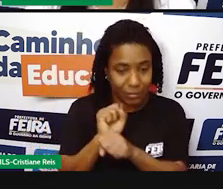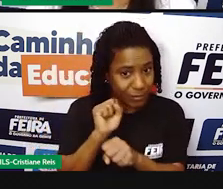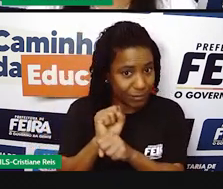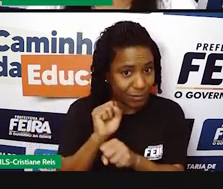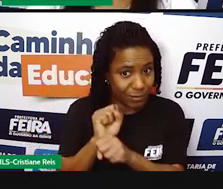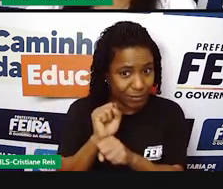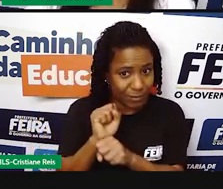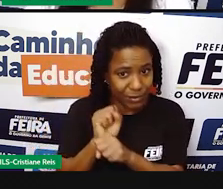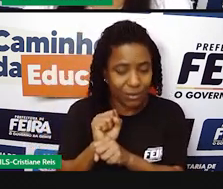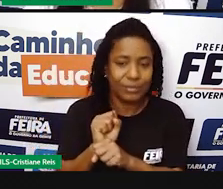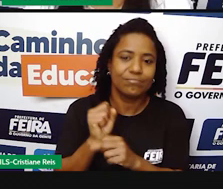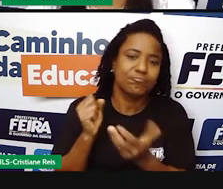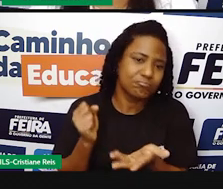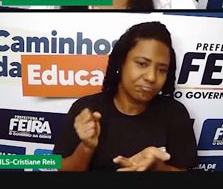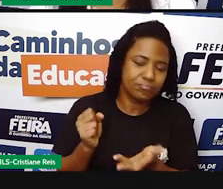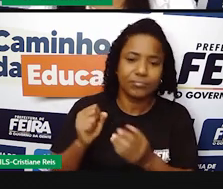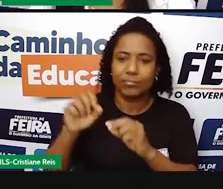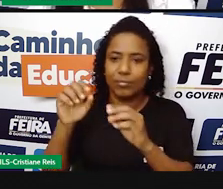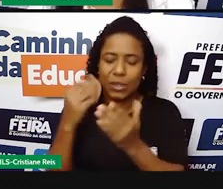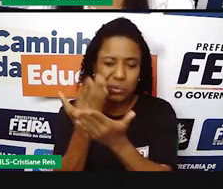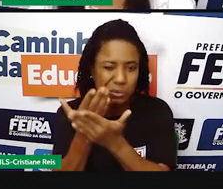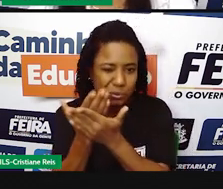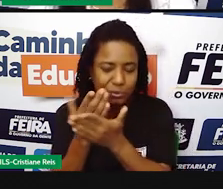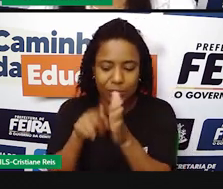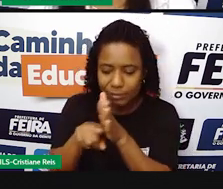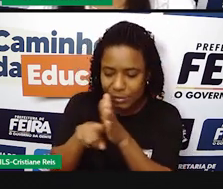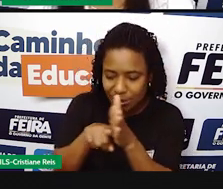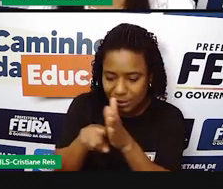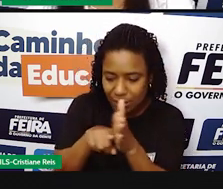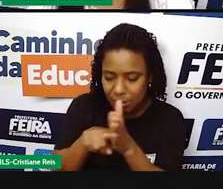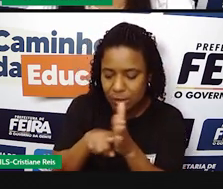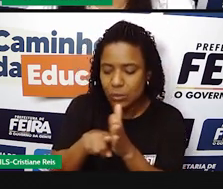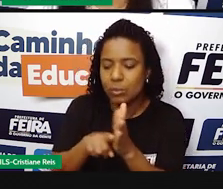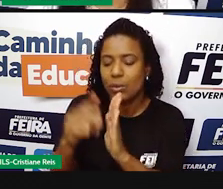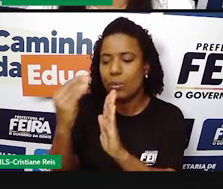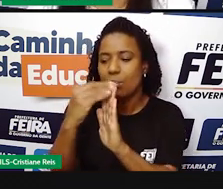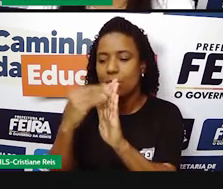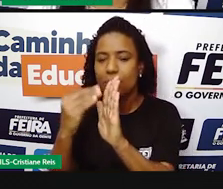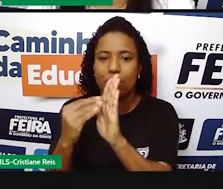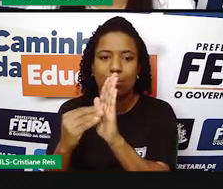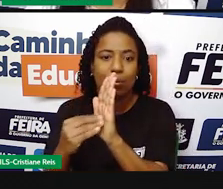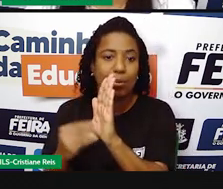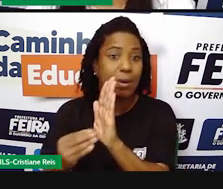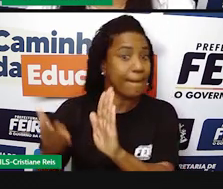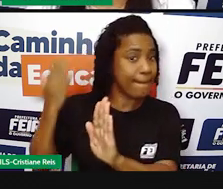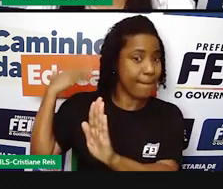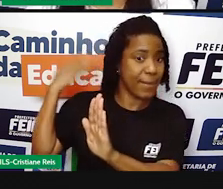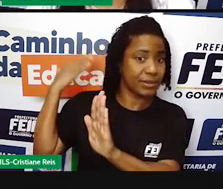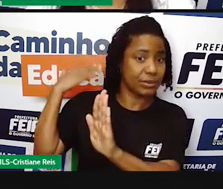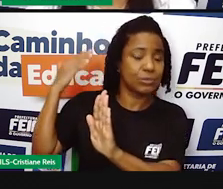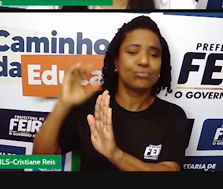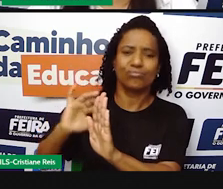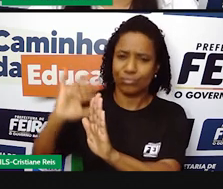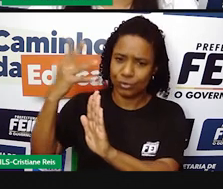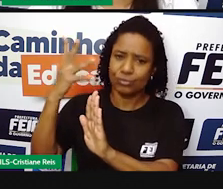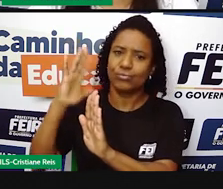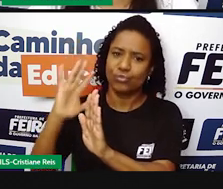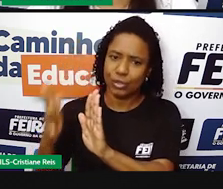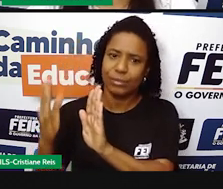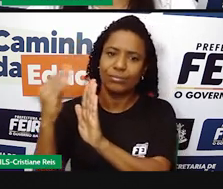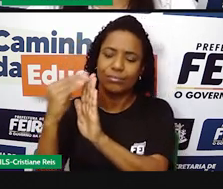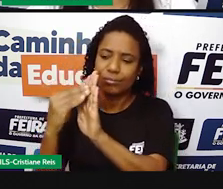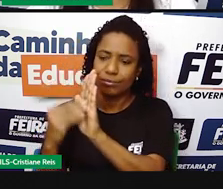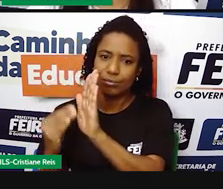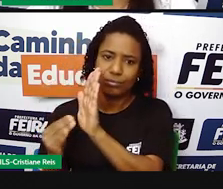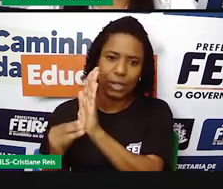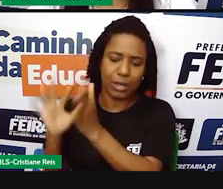uma abordagem, né? Ou um estudo, trazer informações de algo que já aconteceu, e não está ali necessariamente